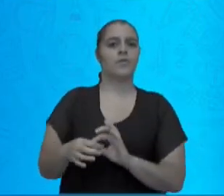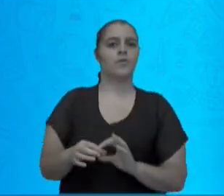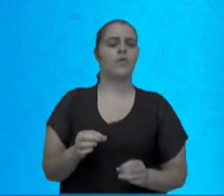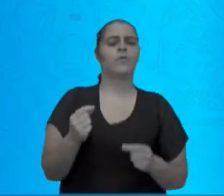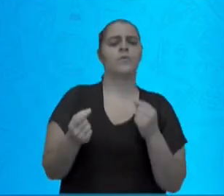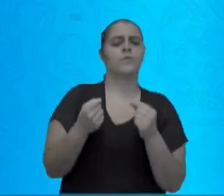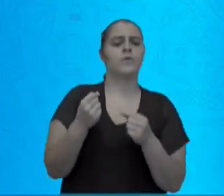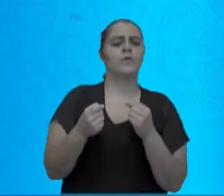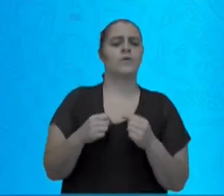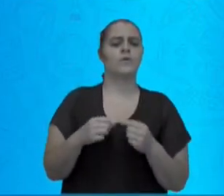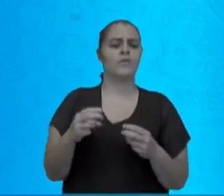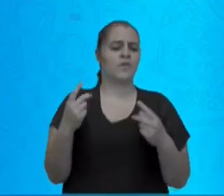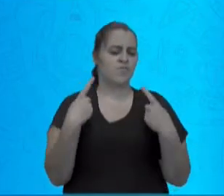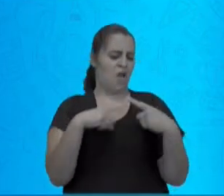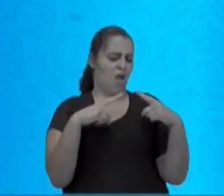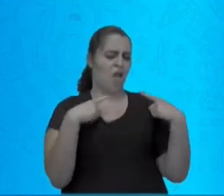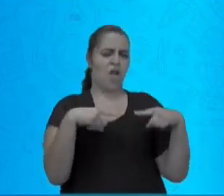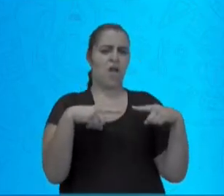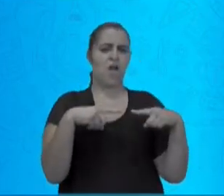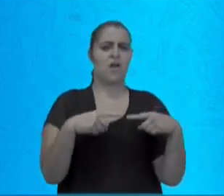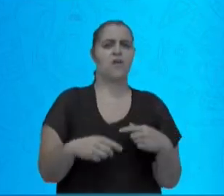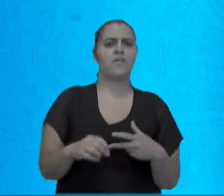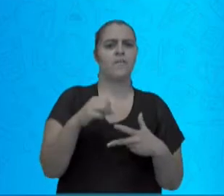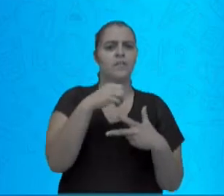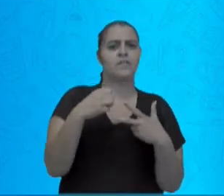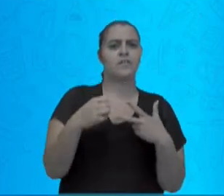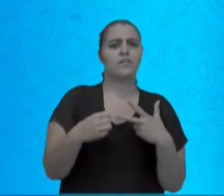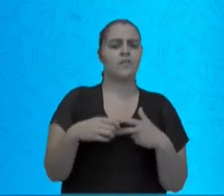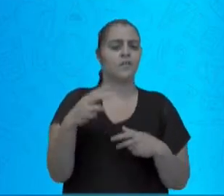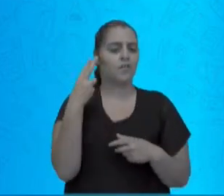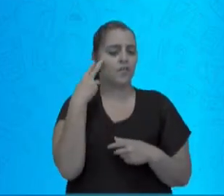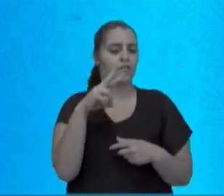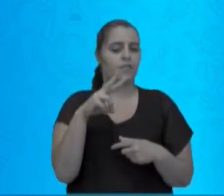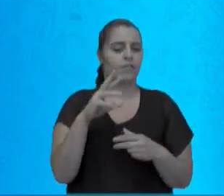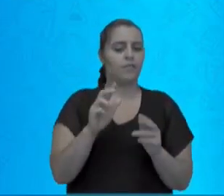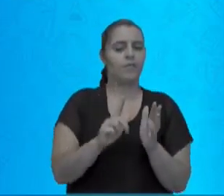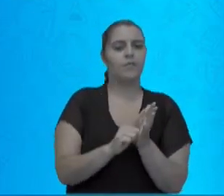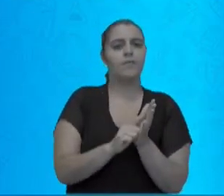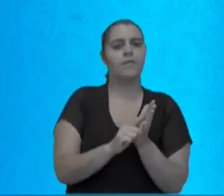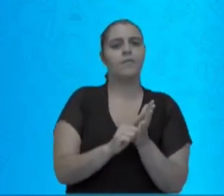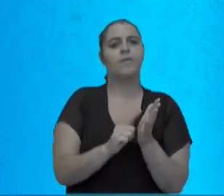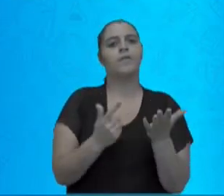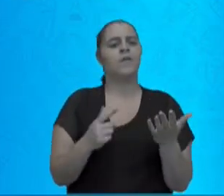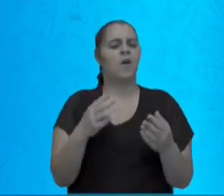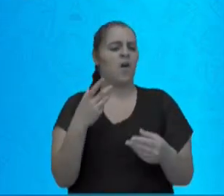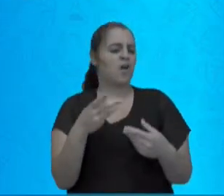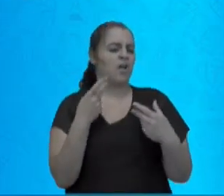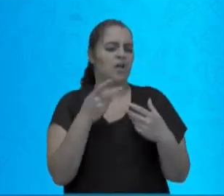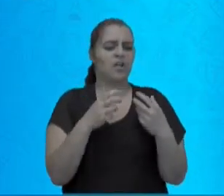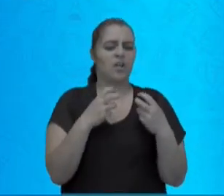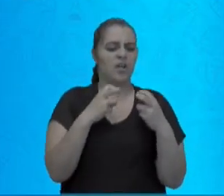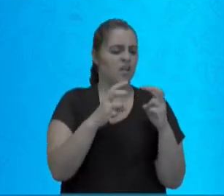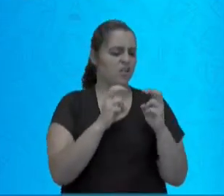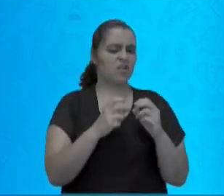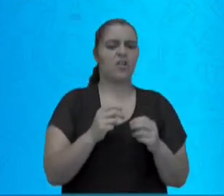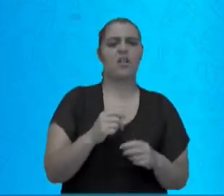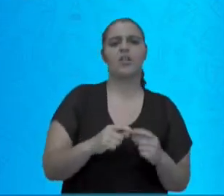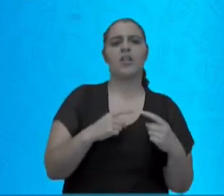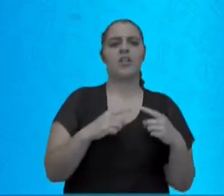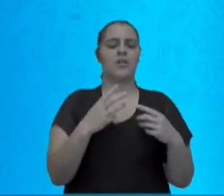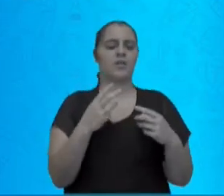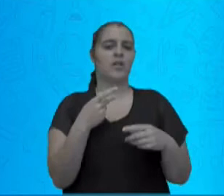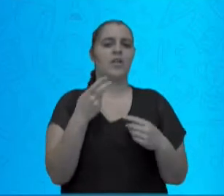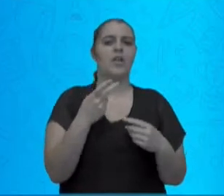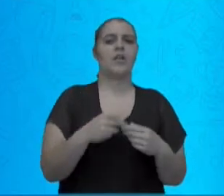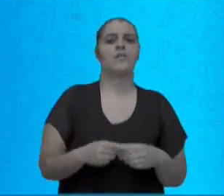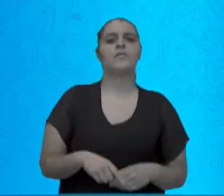Quando existe um conflito, vocês têm visto aí nos jornais muita discussão, muito blá blá